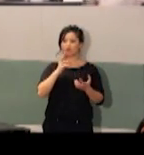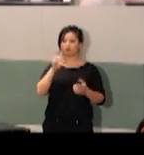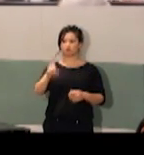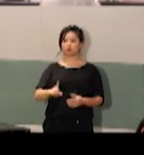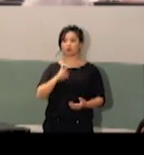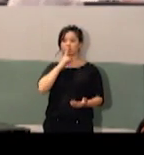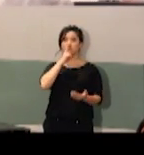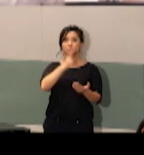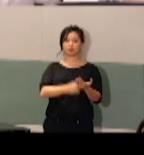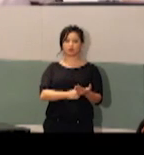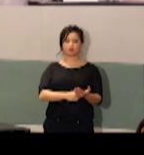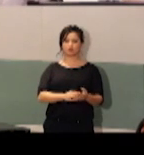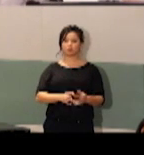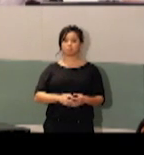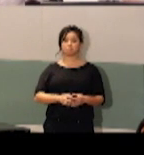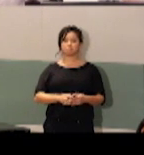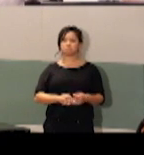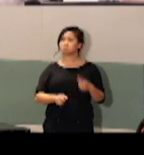por quê?